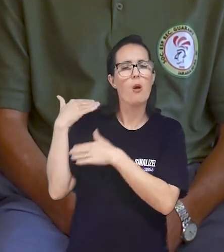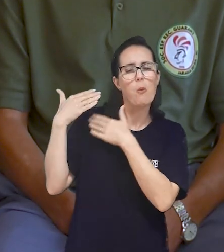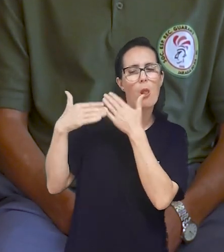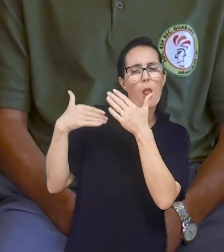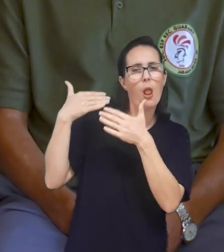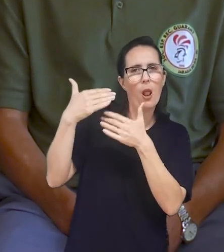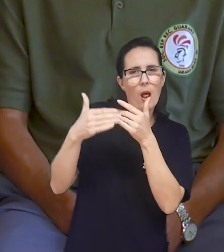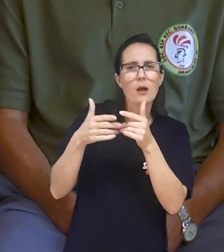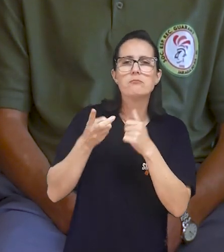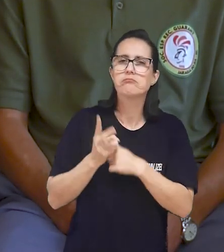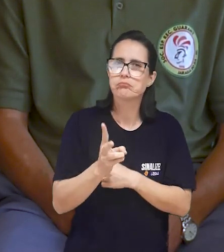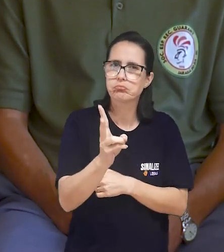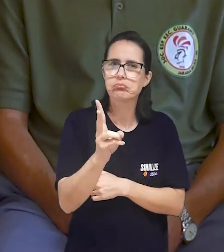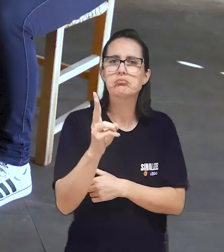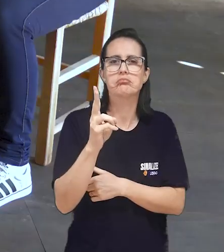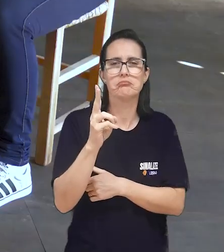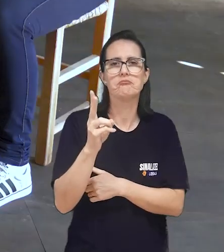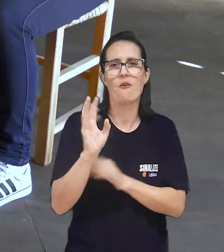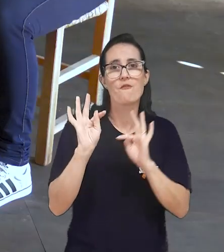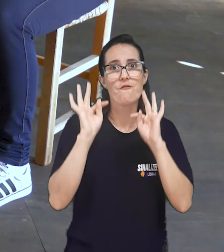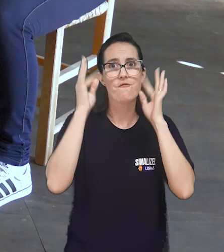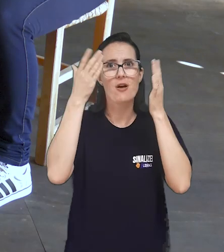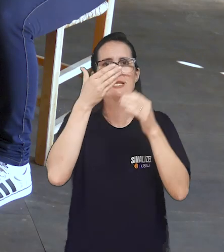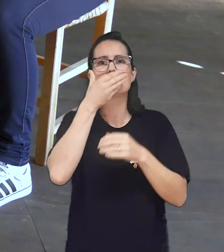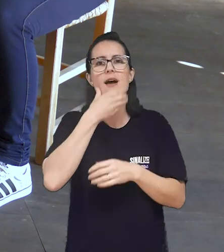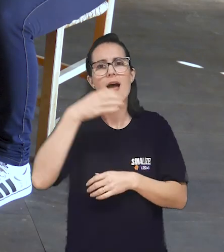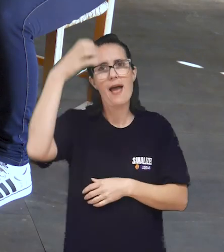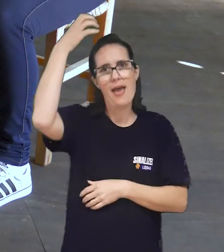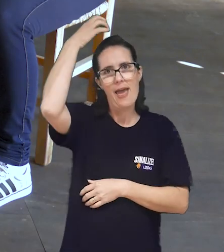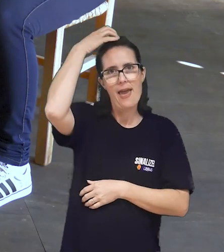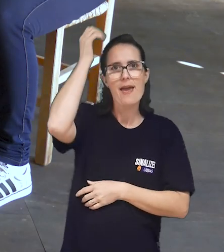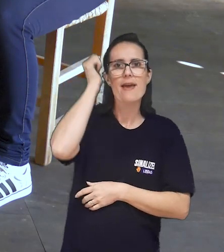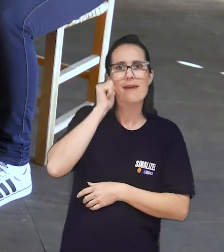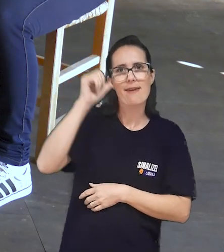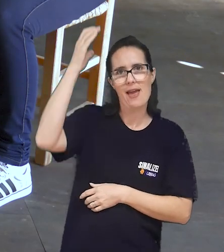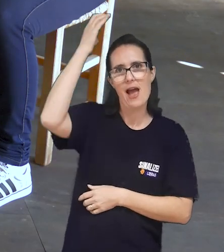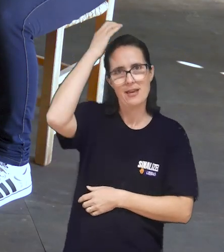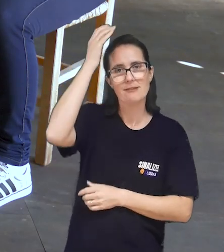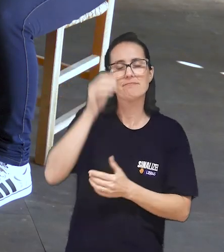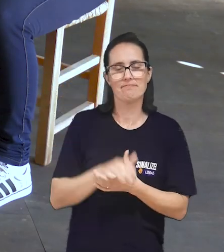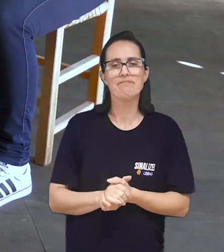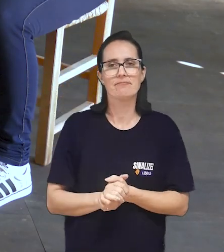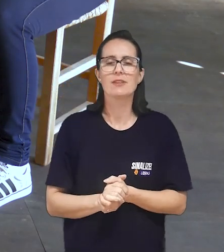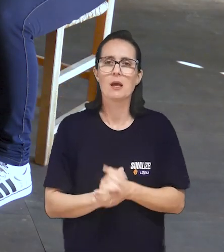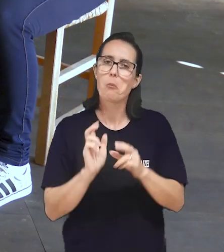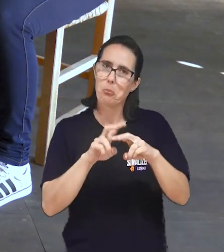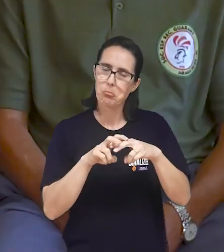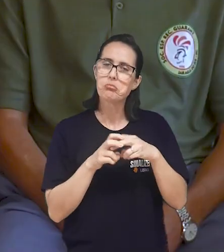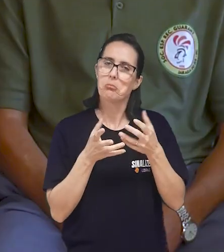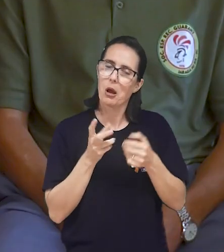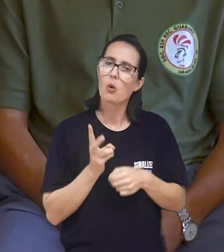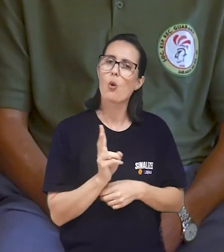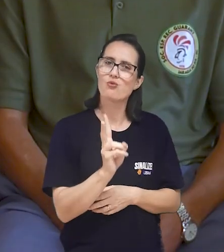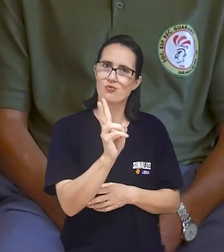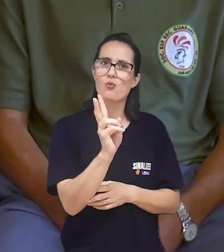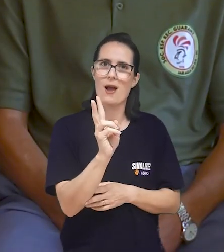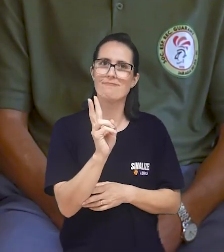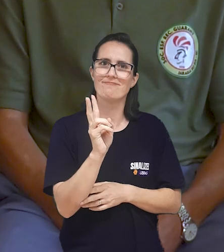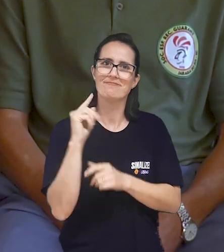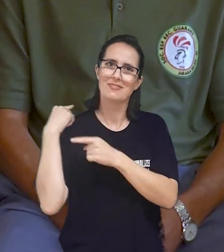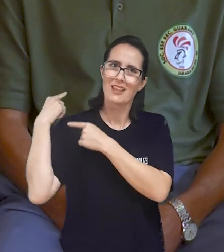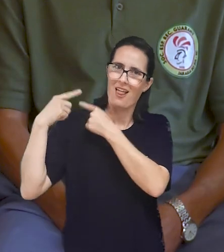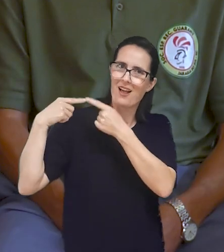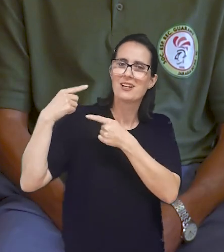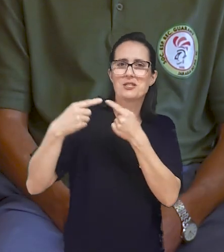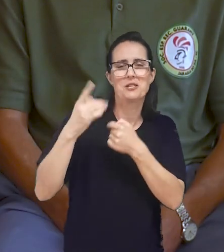essa tradição das festas de rei e rainha. Então, continuar com esse ritual e